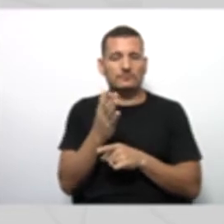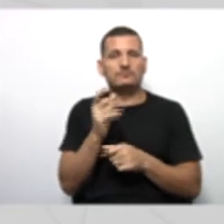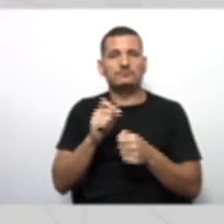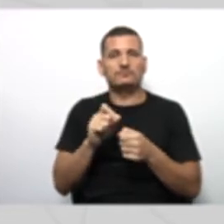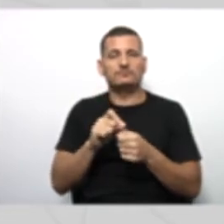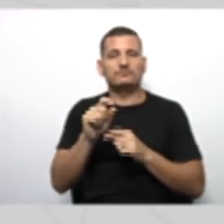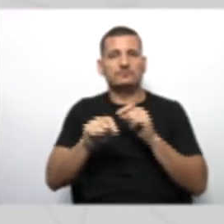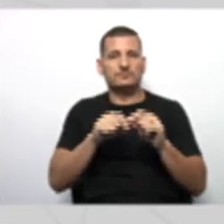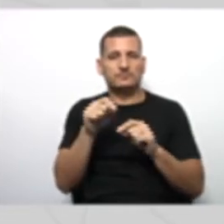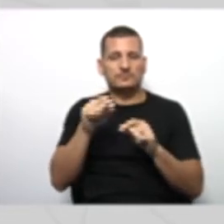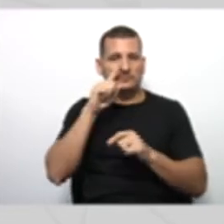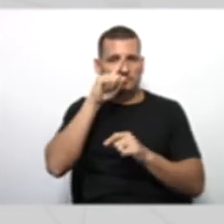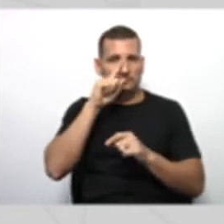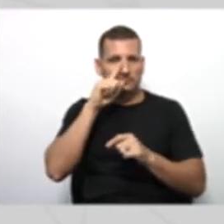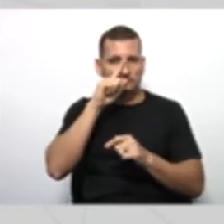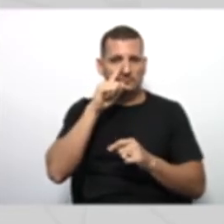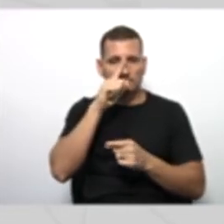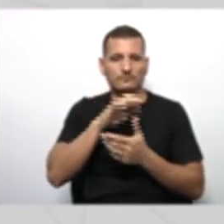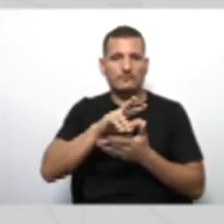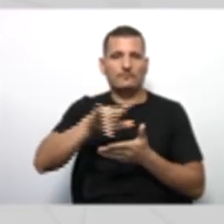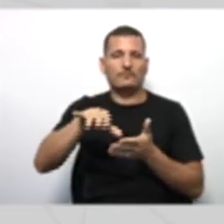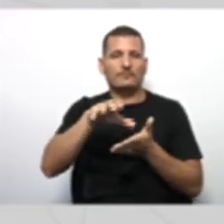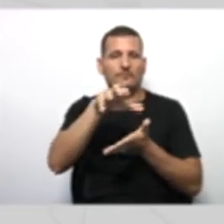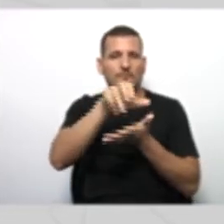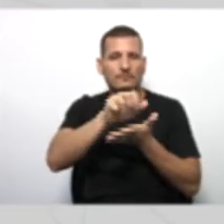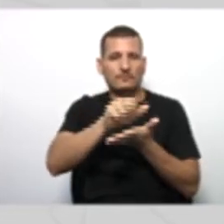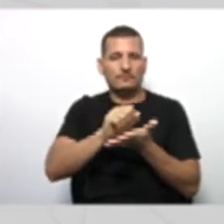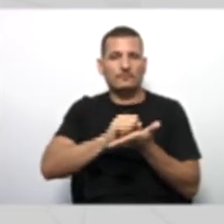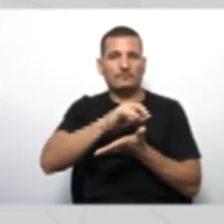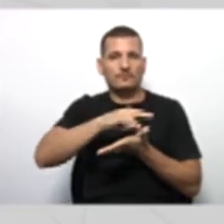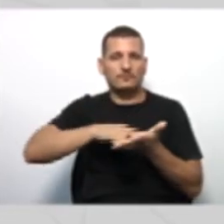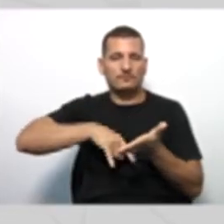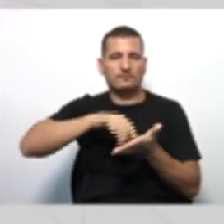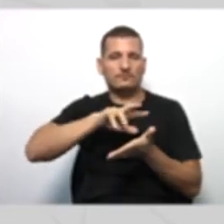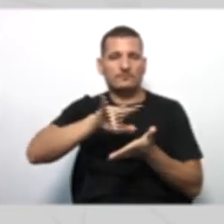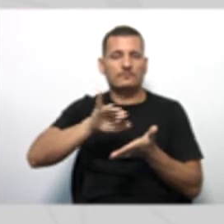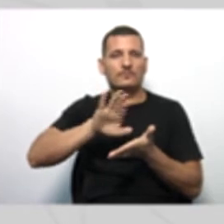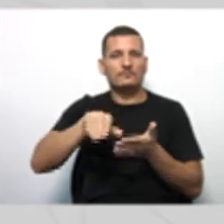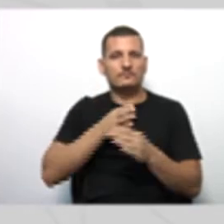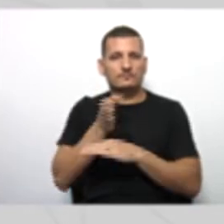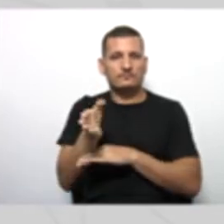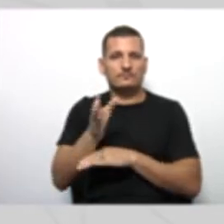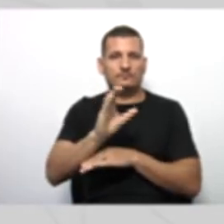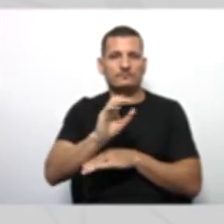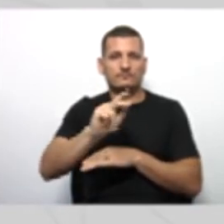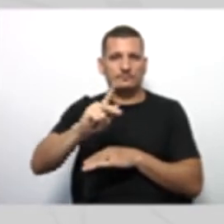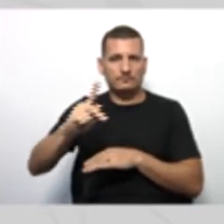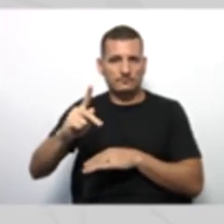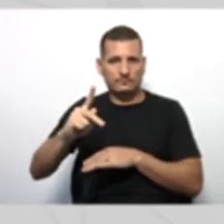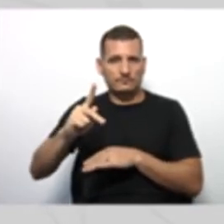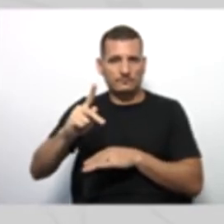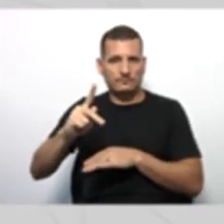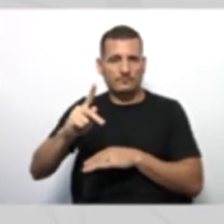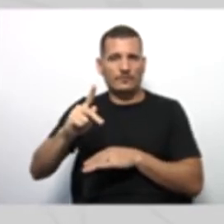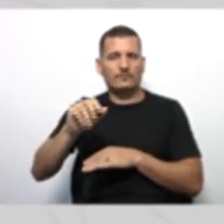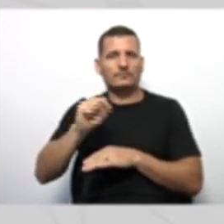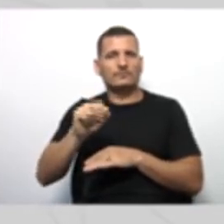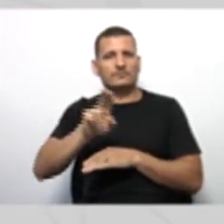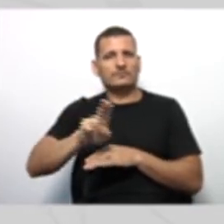Né? Geralmente a gente não leva em consideração que vai ter dinheiro para aquilo, mas se você não tiver, você não tem. Então isso é uma premissa. Realizar a